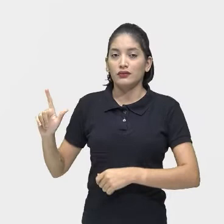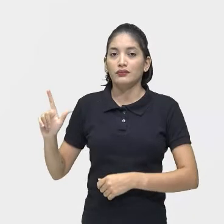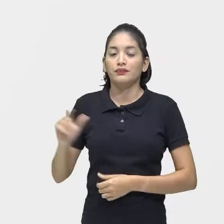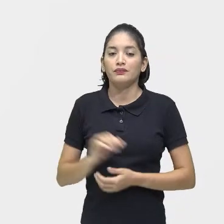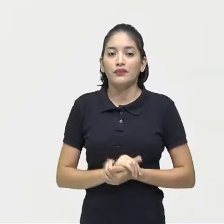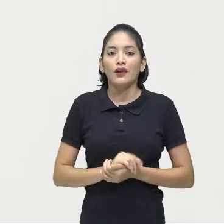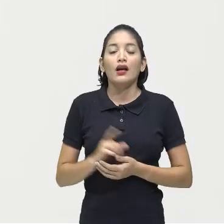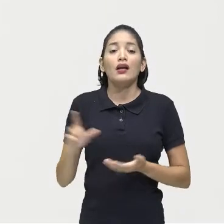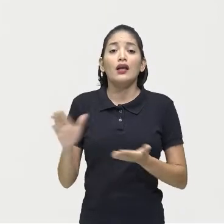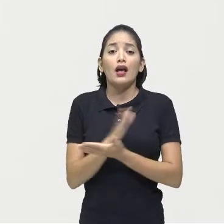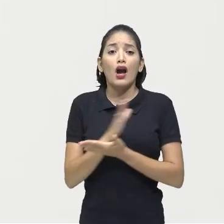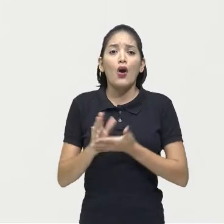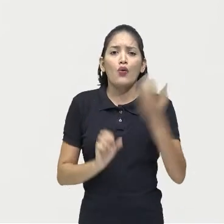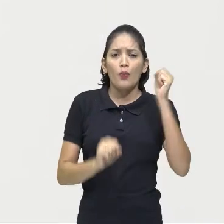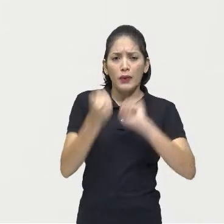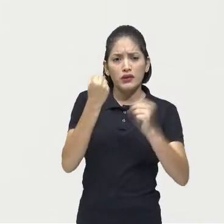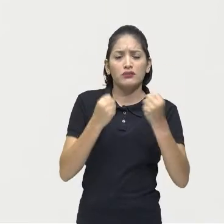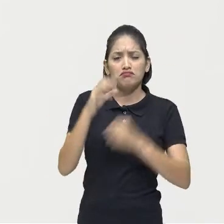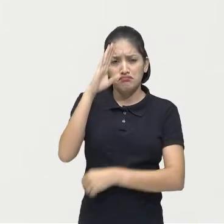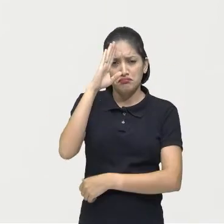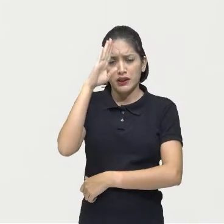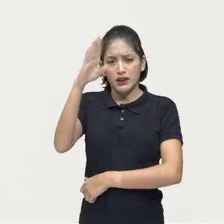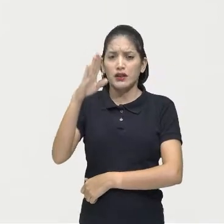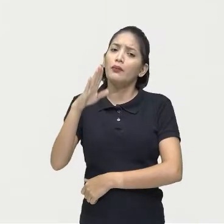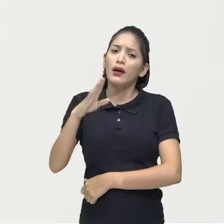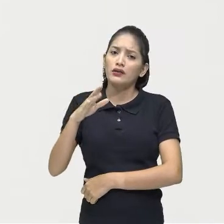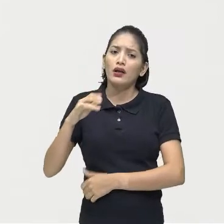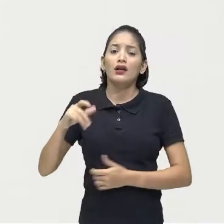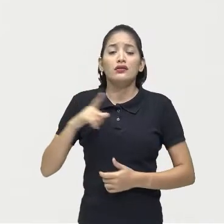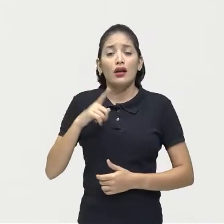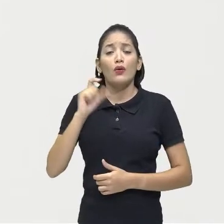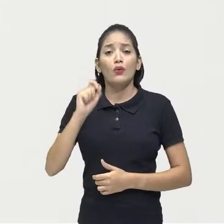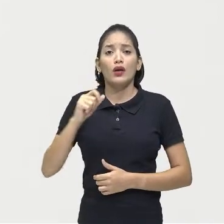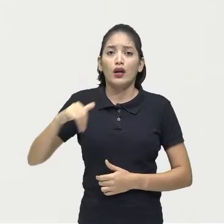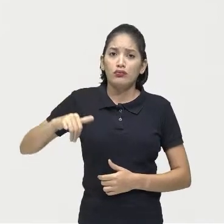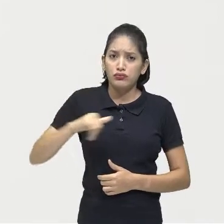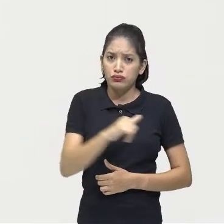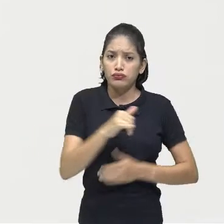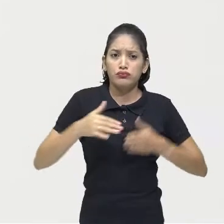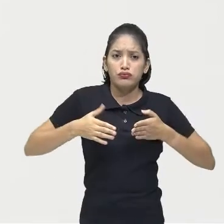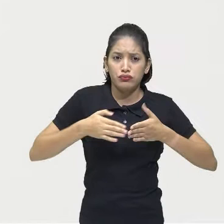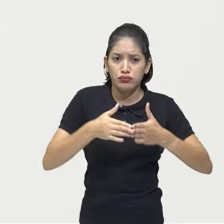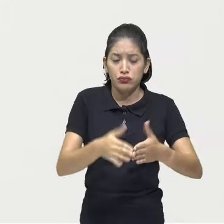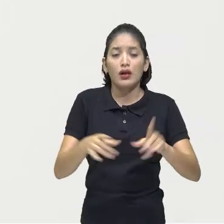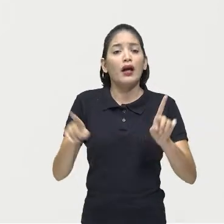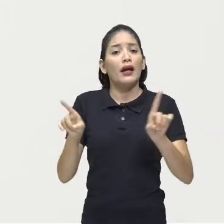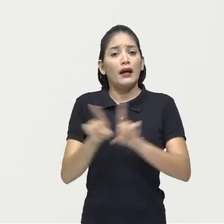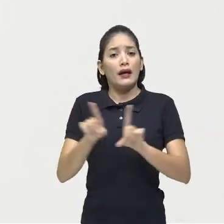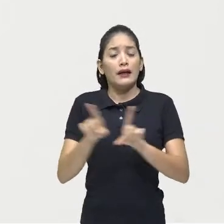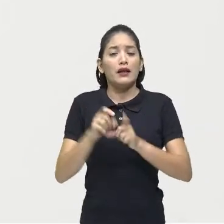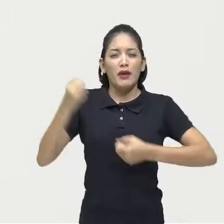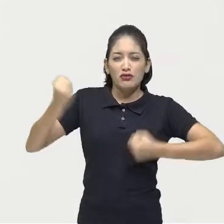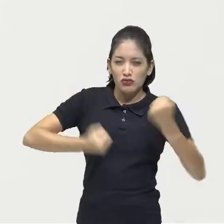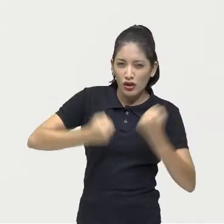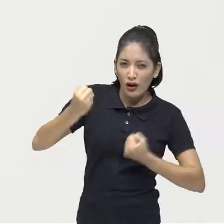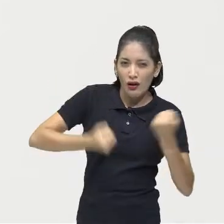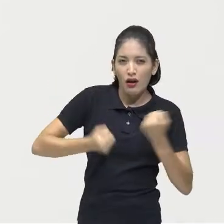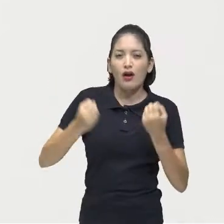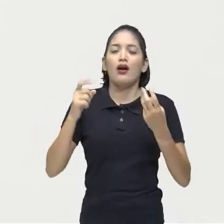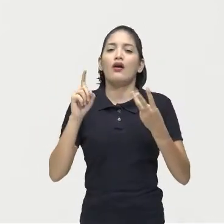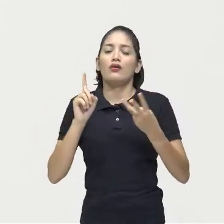se destacar, né? Aqui a gente tem a aeronáutica naval, a parte da